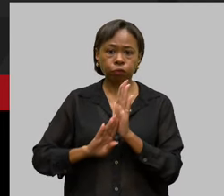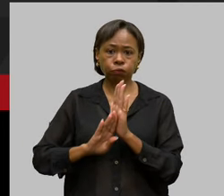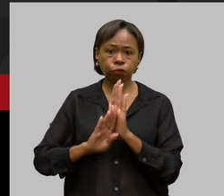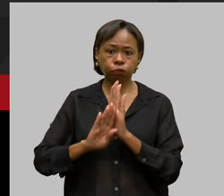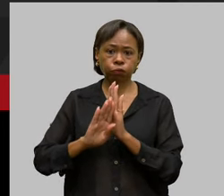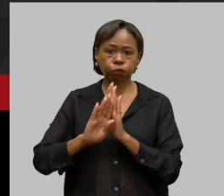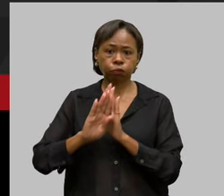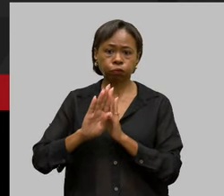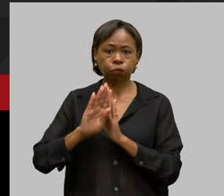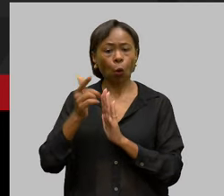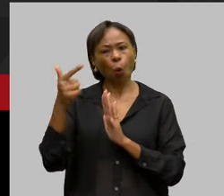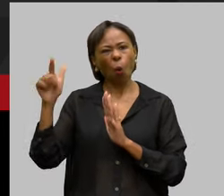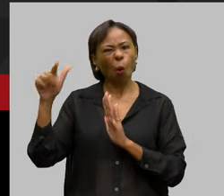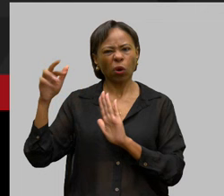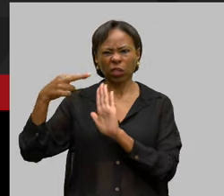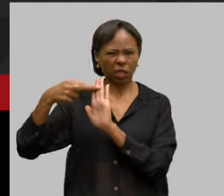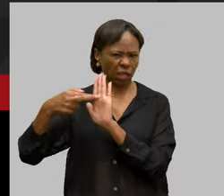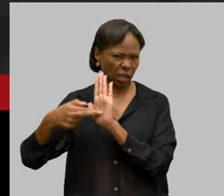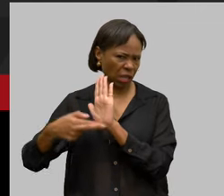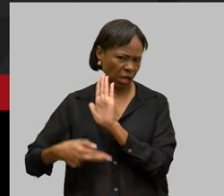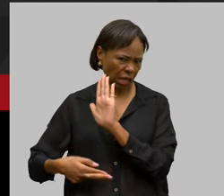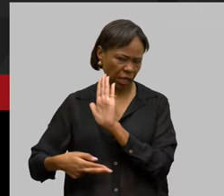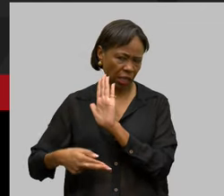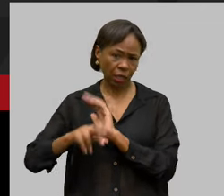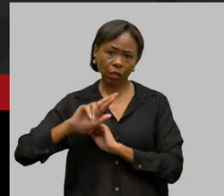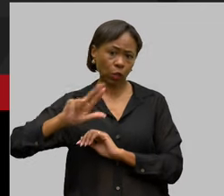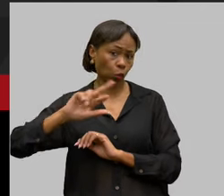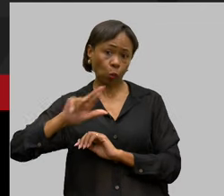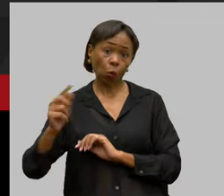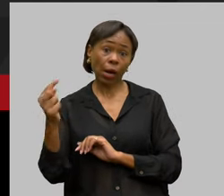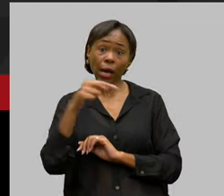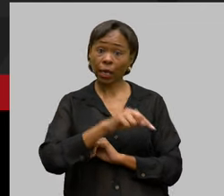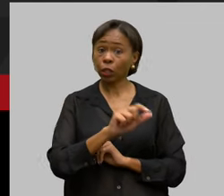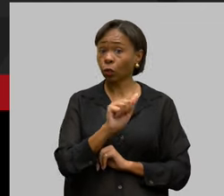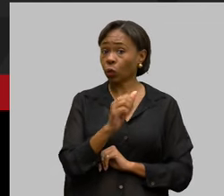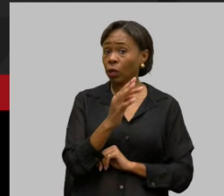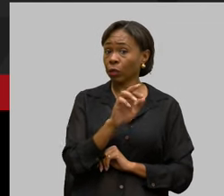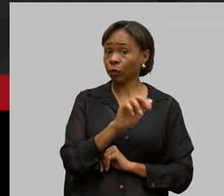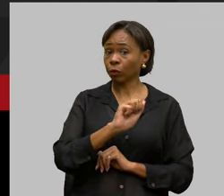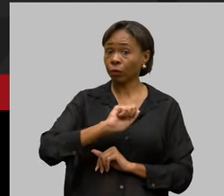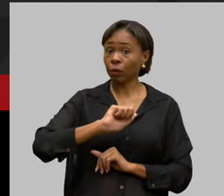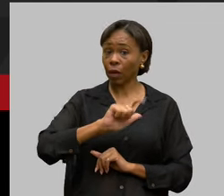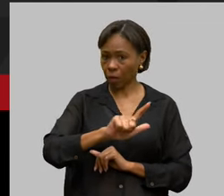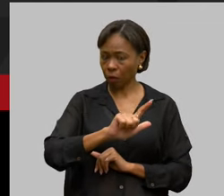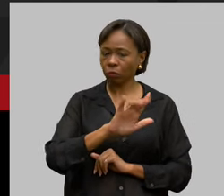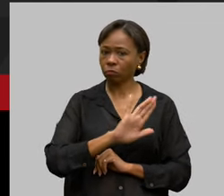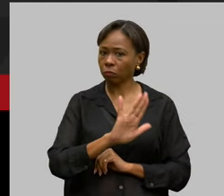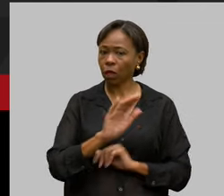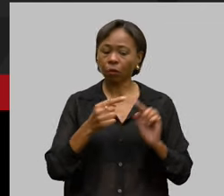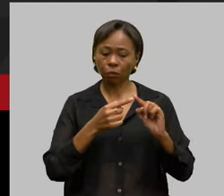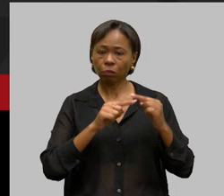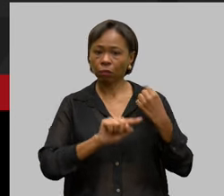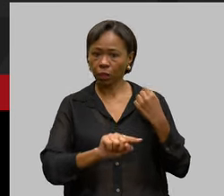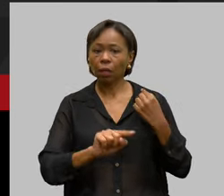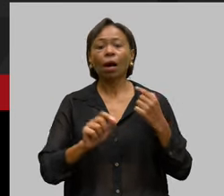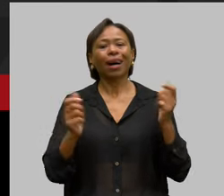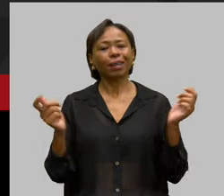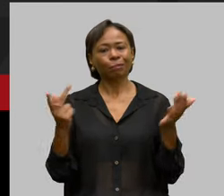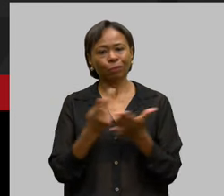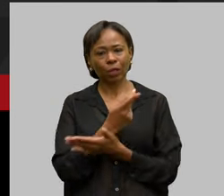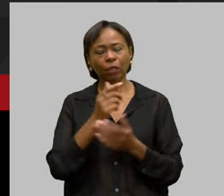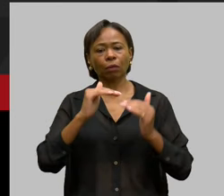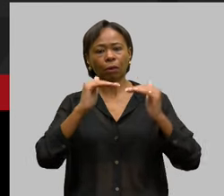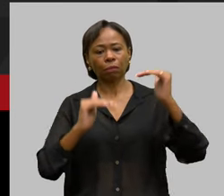outra métrica e que não estava dentro da modelagem atuarial poderia estar mas não estava na modelagem atorial pode também trazer algum desequilíbrio só em